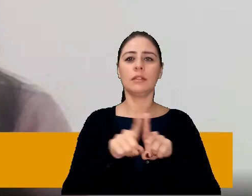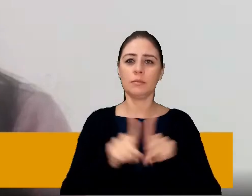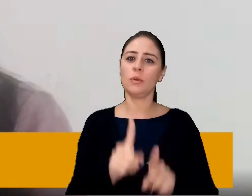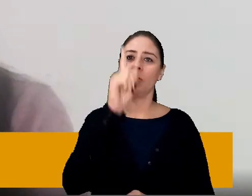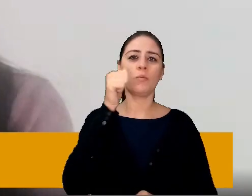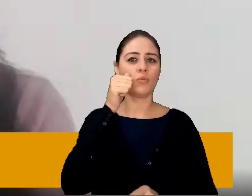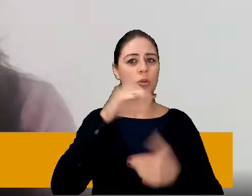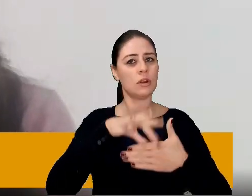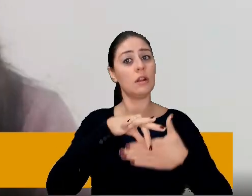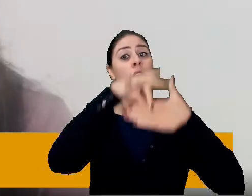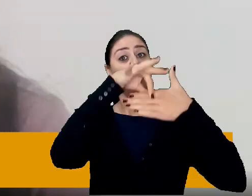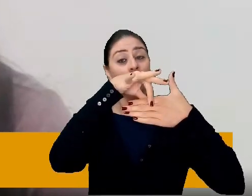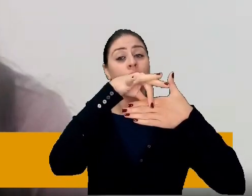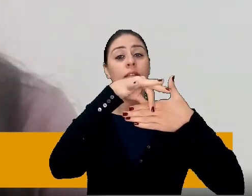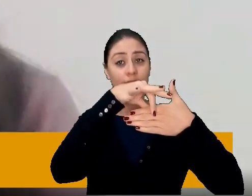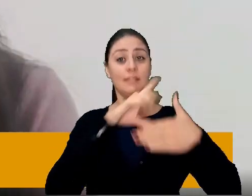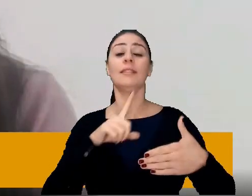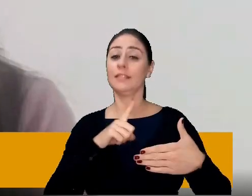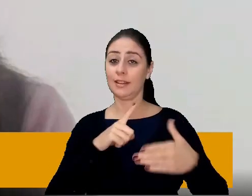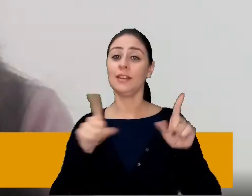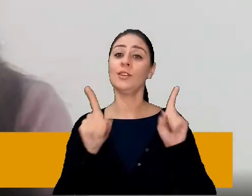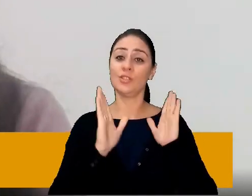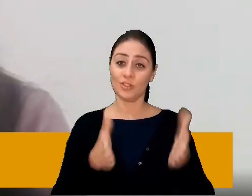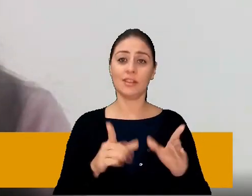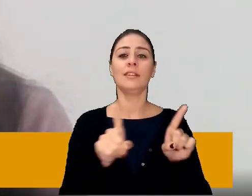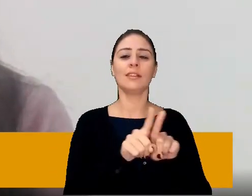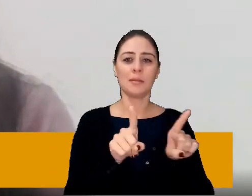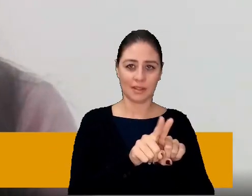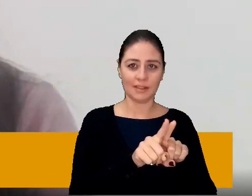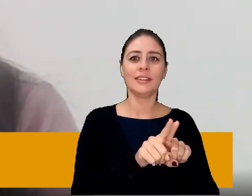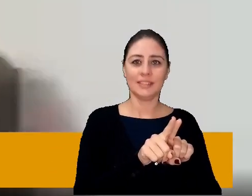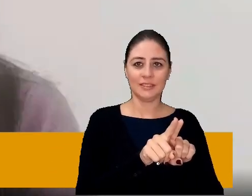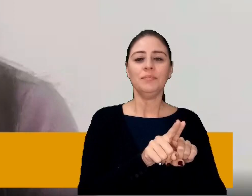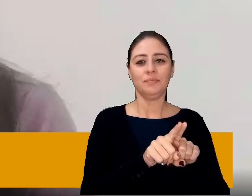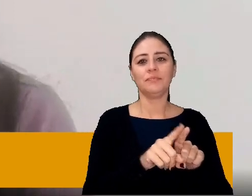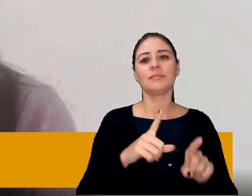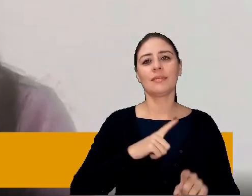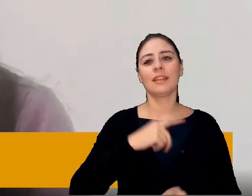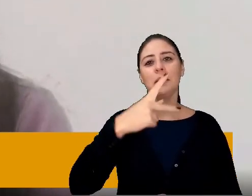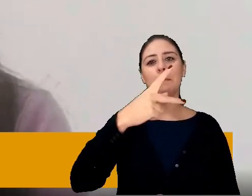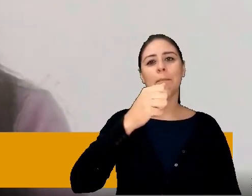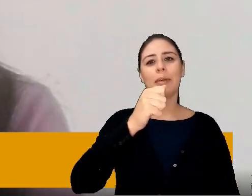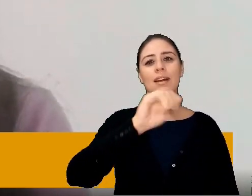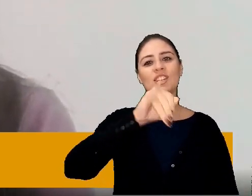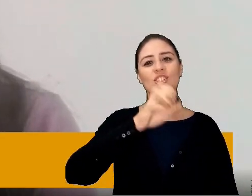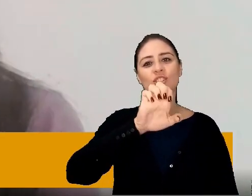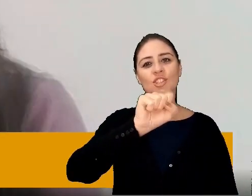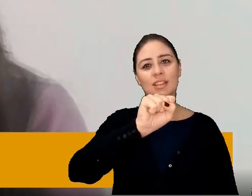Caingangue, então está surgindo aí, né? As mulheres cuiãs, que são, para vocês são os pajés, para na nossa língua são